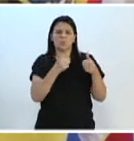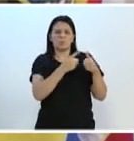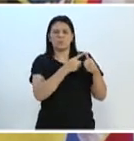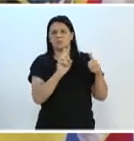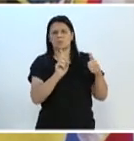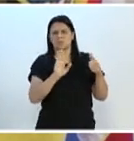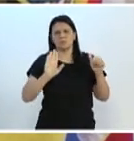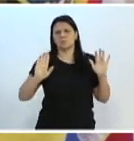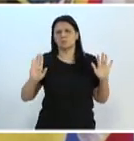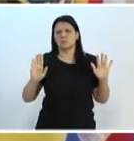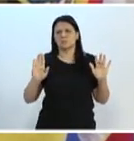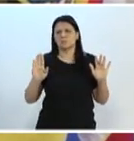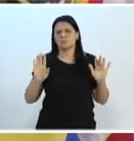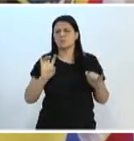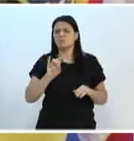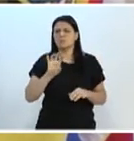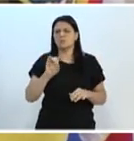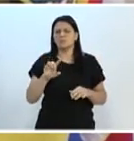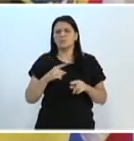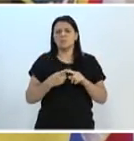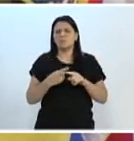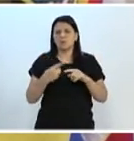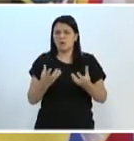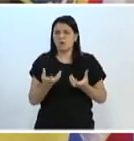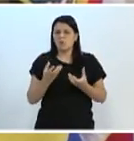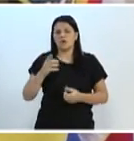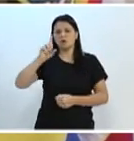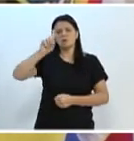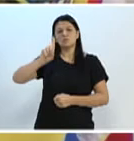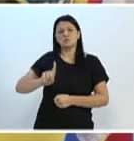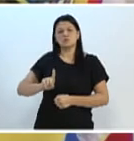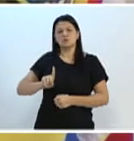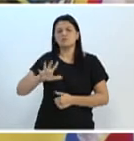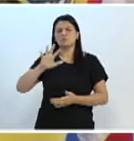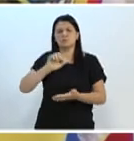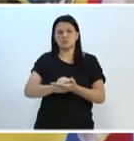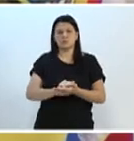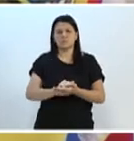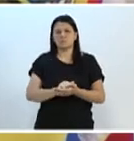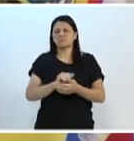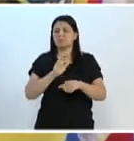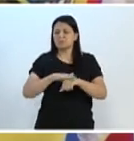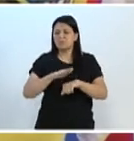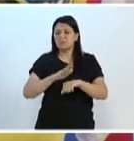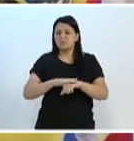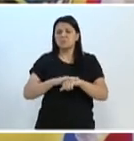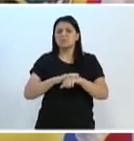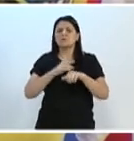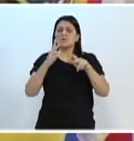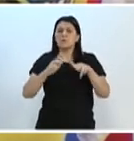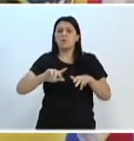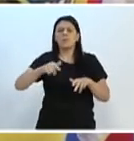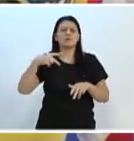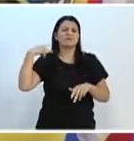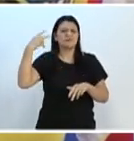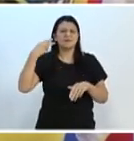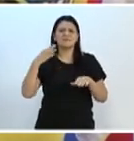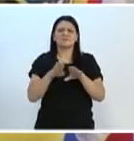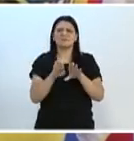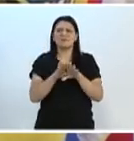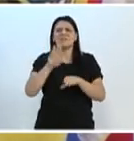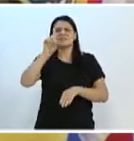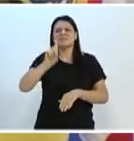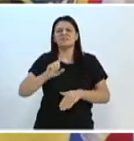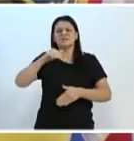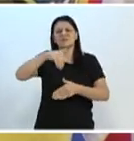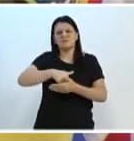pessoal. Apenas eu quero ter o direito de poder me inscrever, como eu fiz e como outros vereadores. E também quero ter o direito de votar,